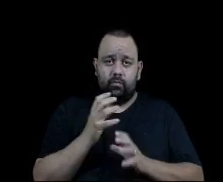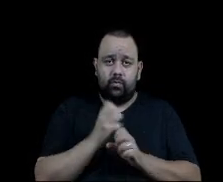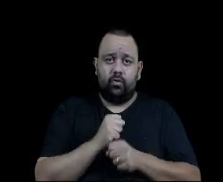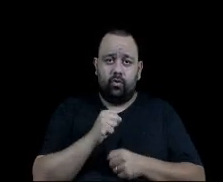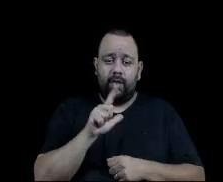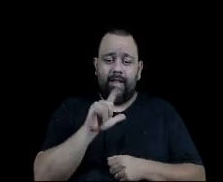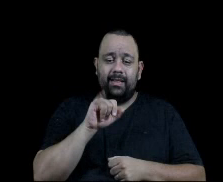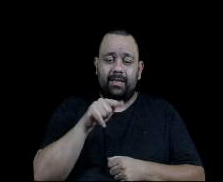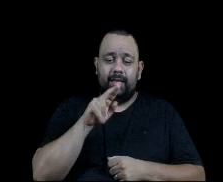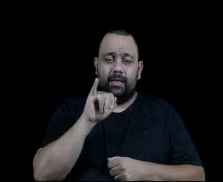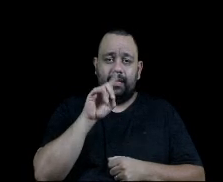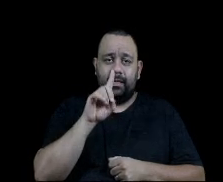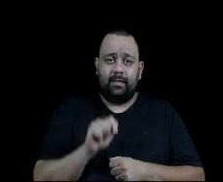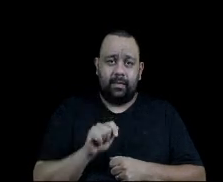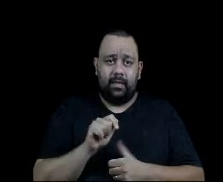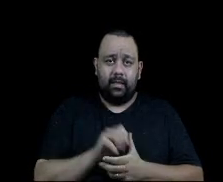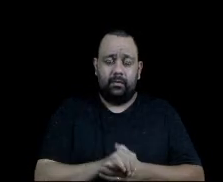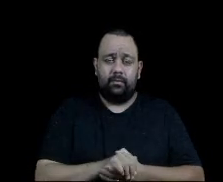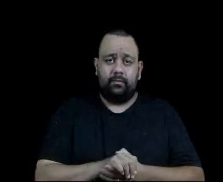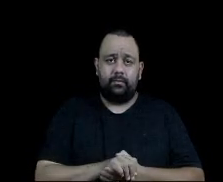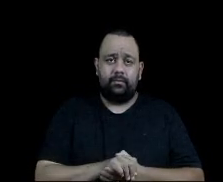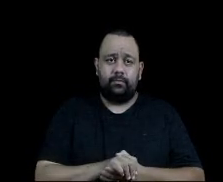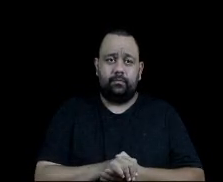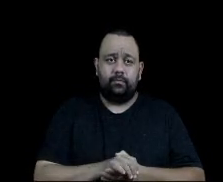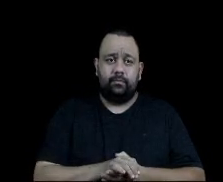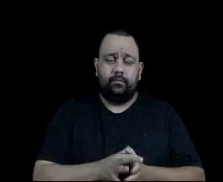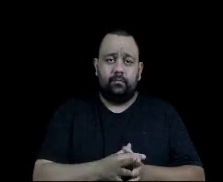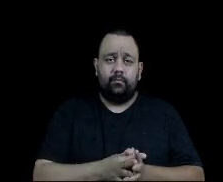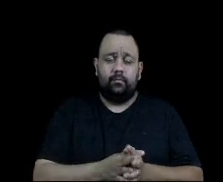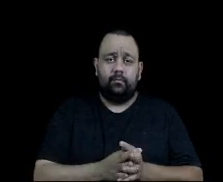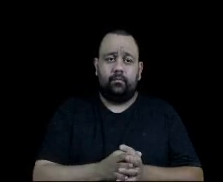48,60% da sua receita corrente líquida,